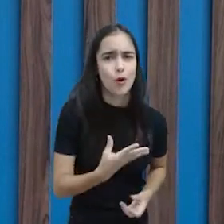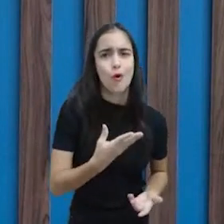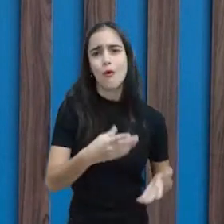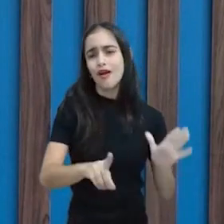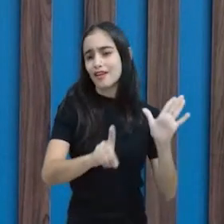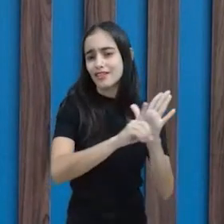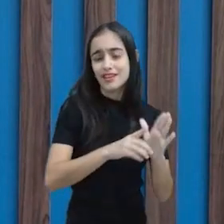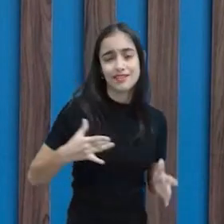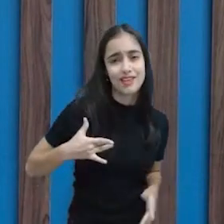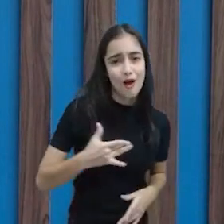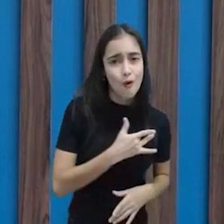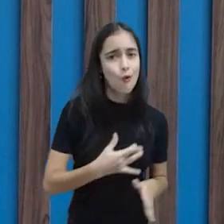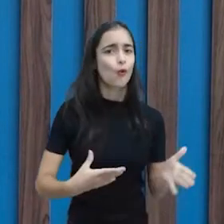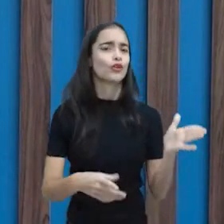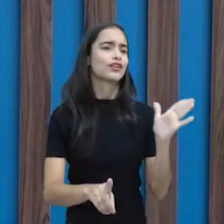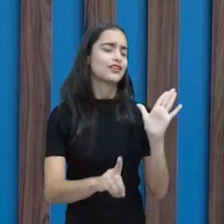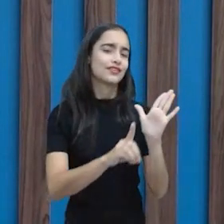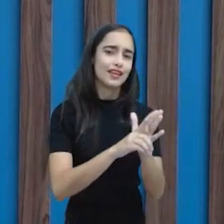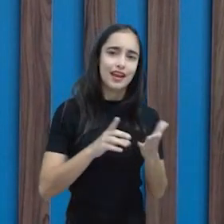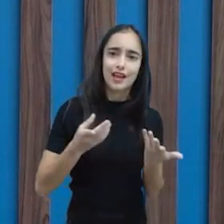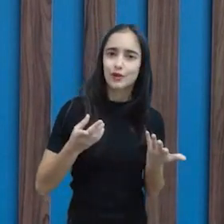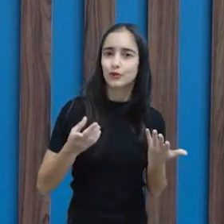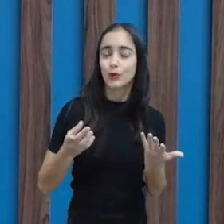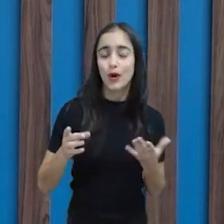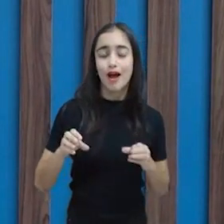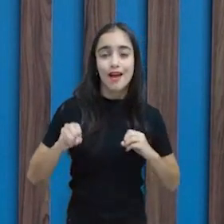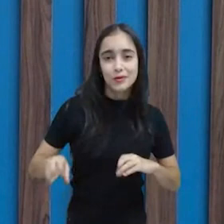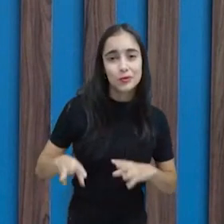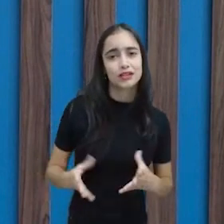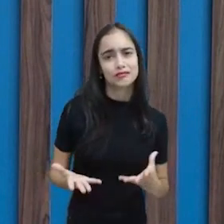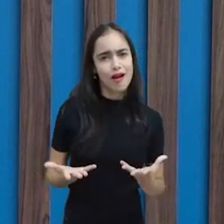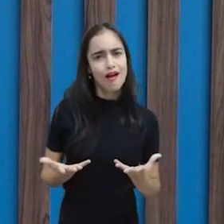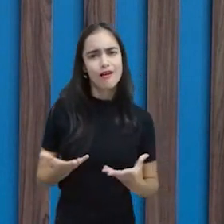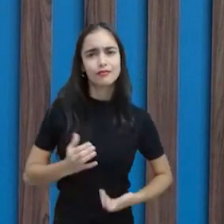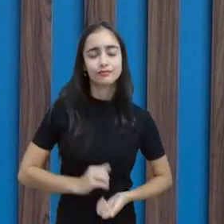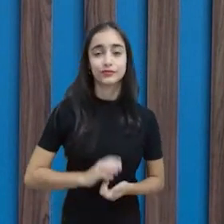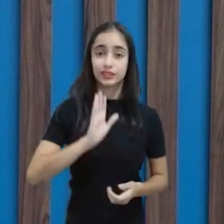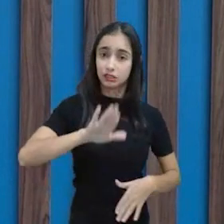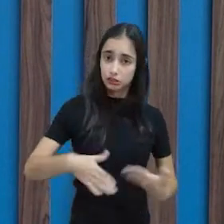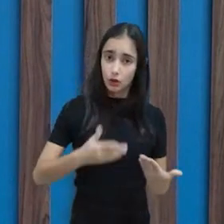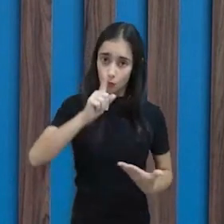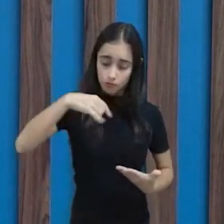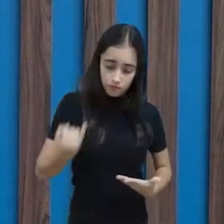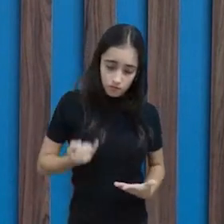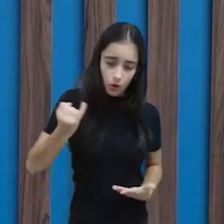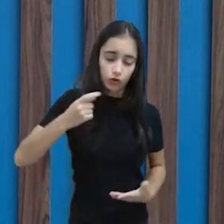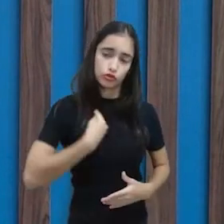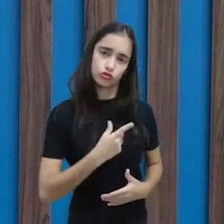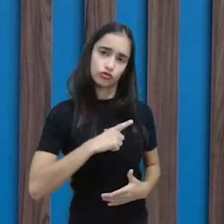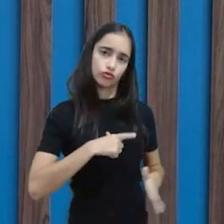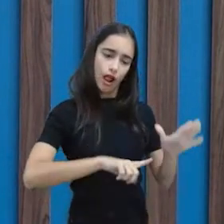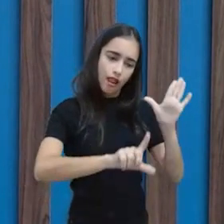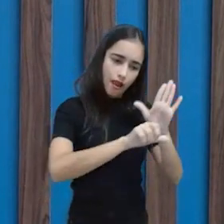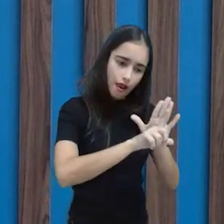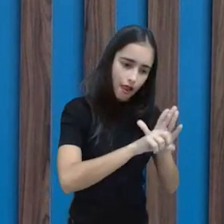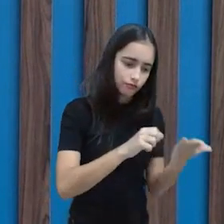saúde, direito à educação de qualidade, tá certo? Então, é super importante que a gente tenha as leis ali para dar